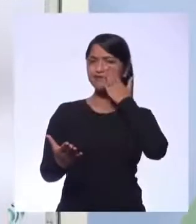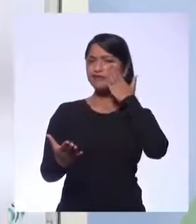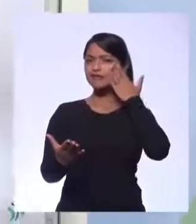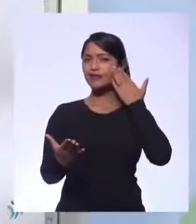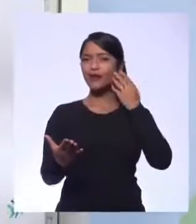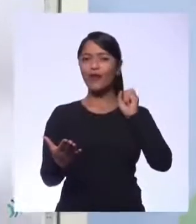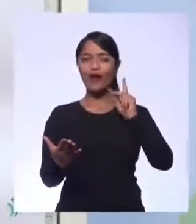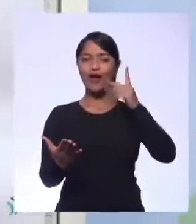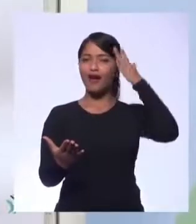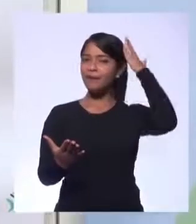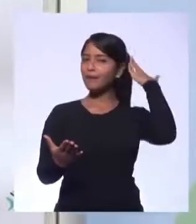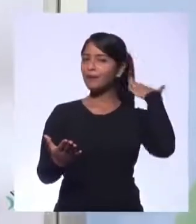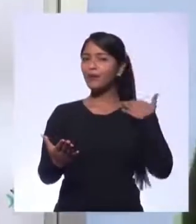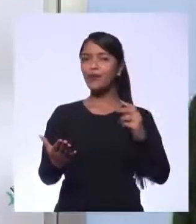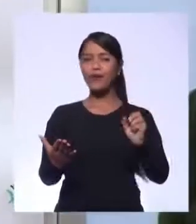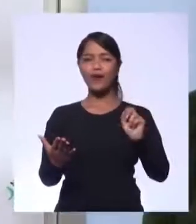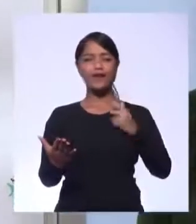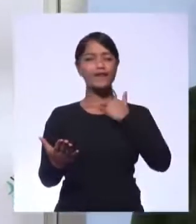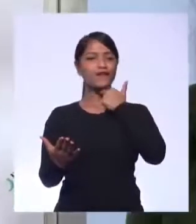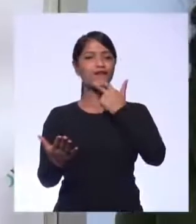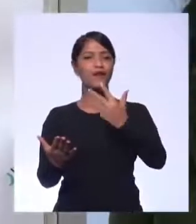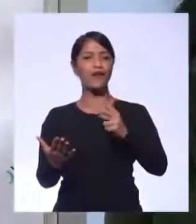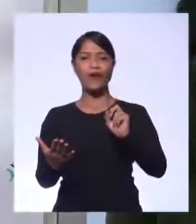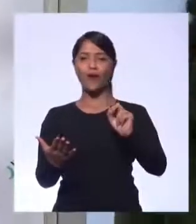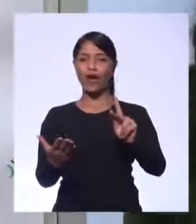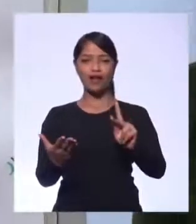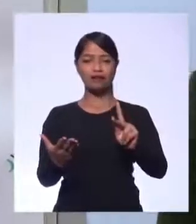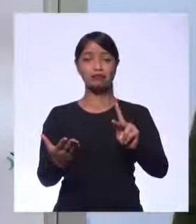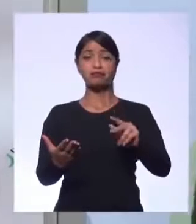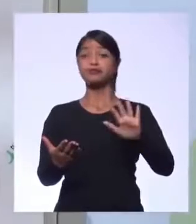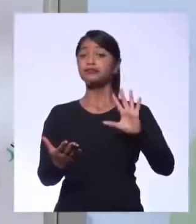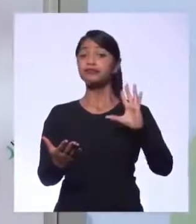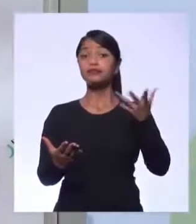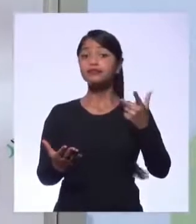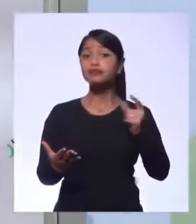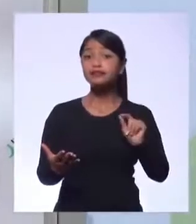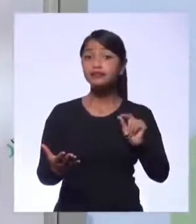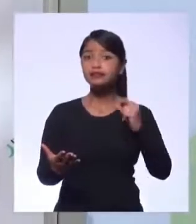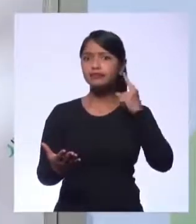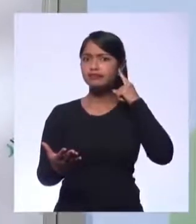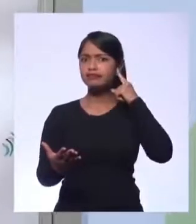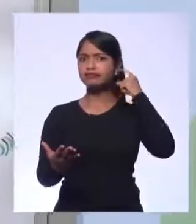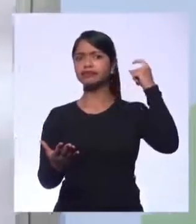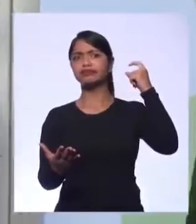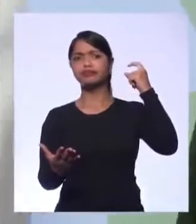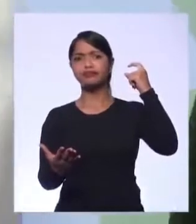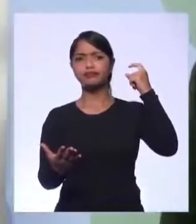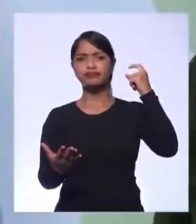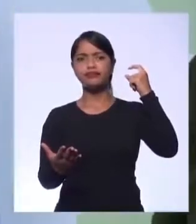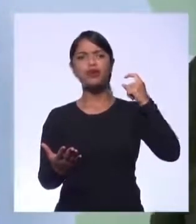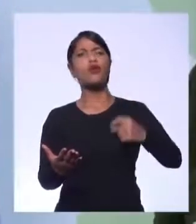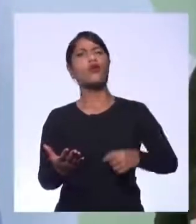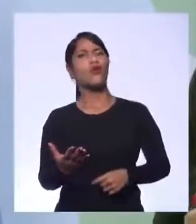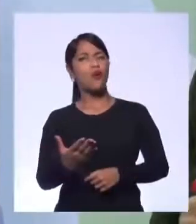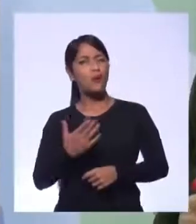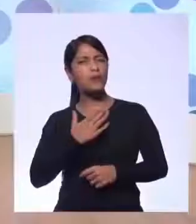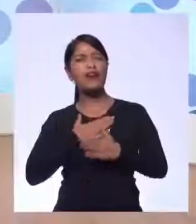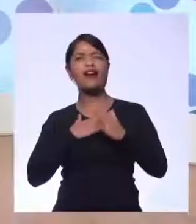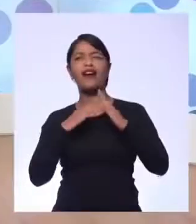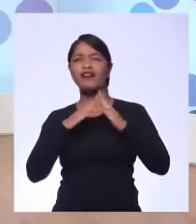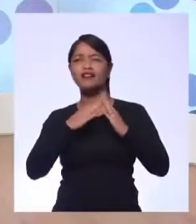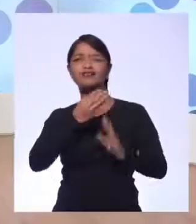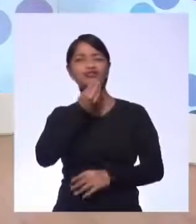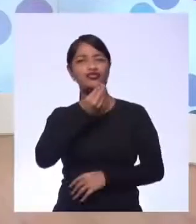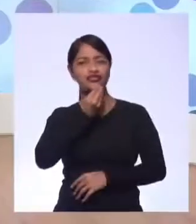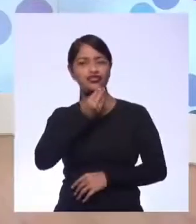ok, cabelo ok, voz ok. Até que escuta Olá em casa, hein? Ai, que raiva que dá desse